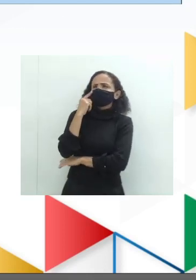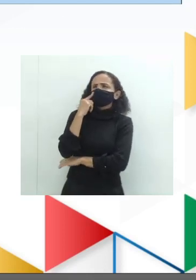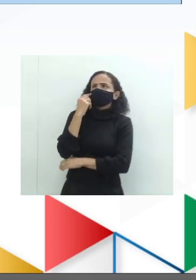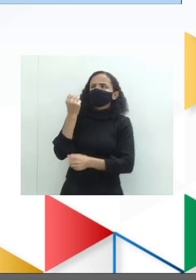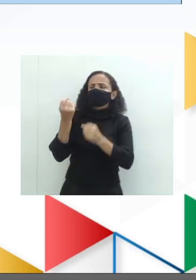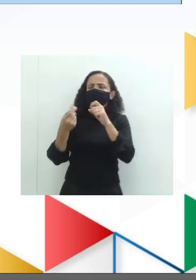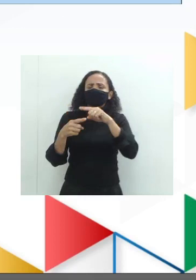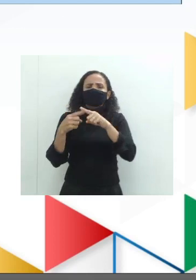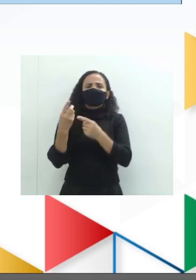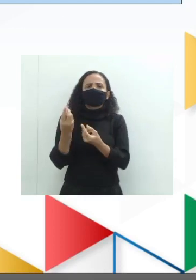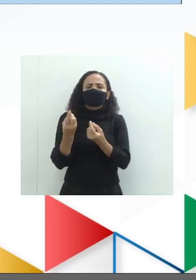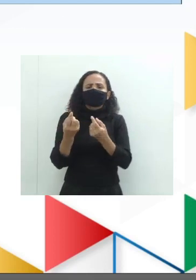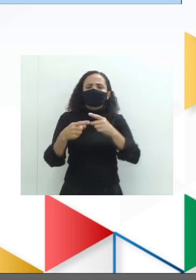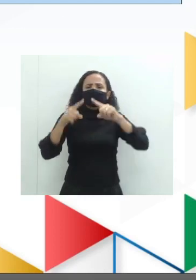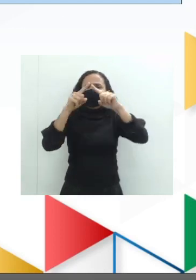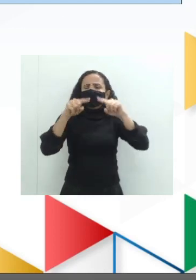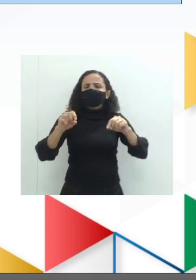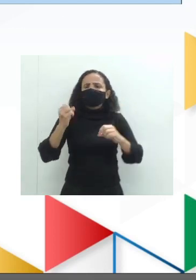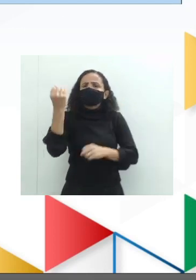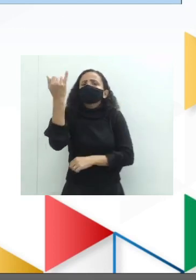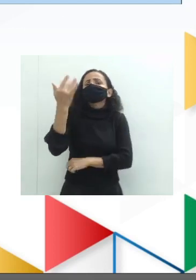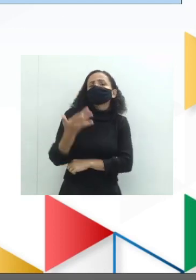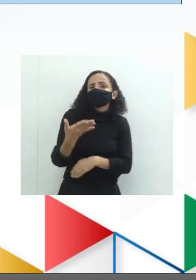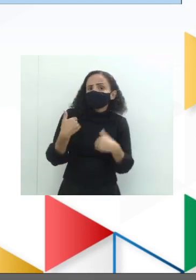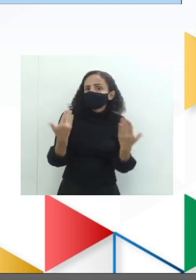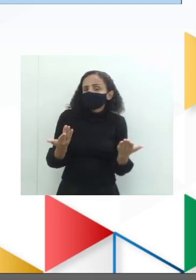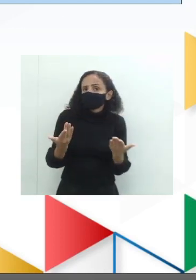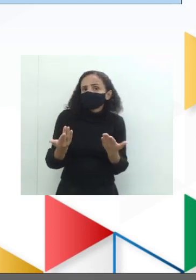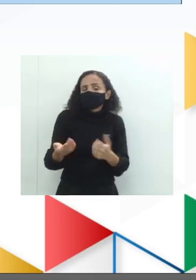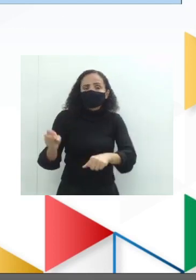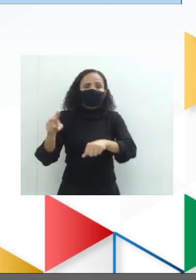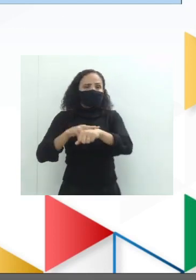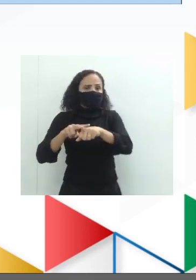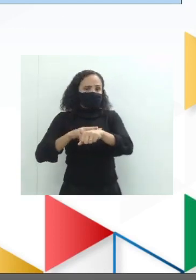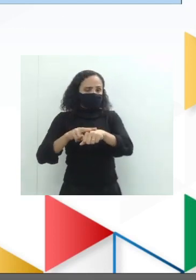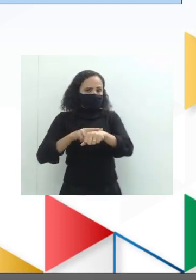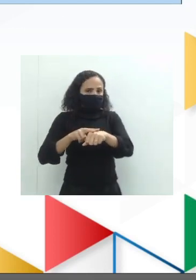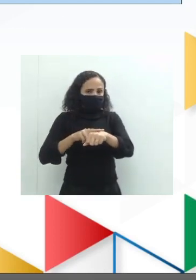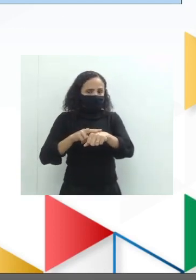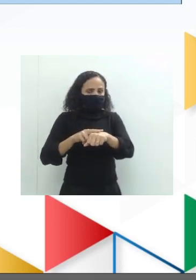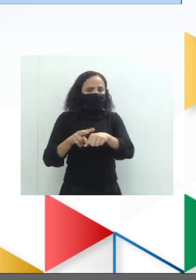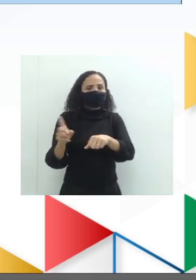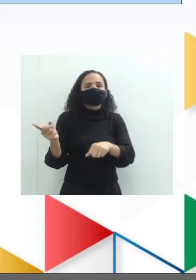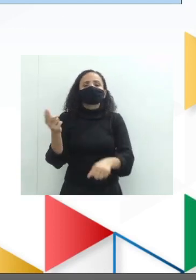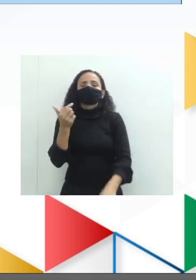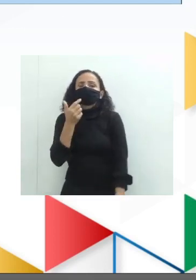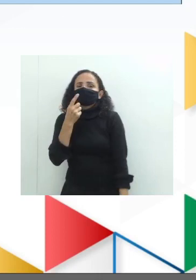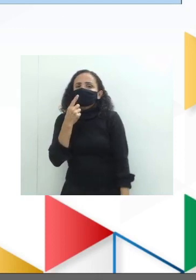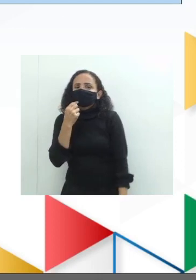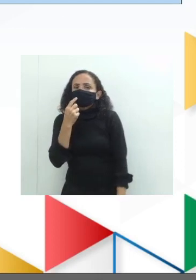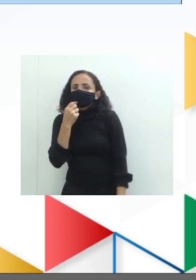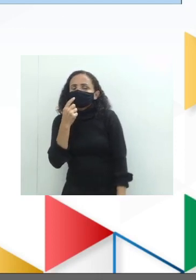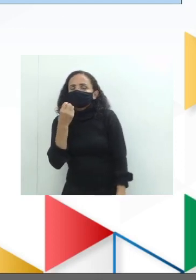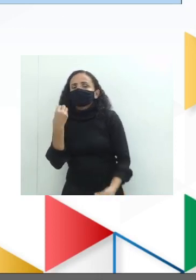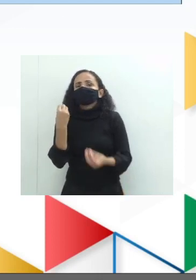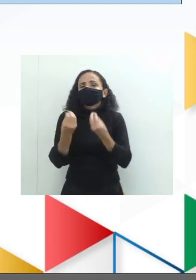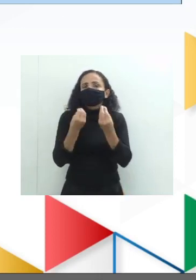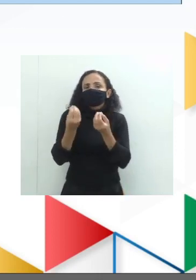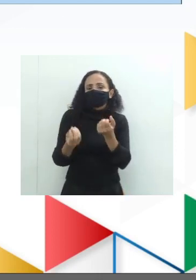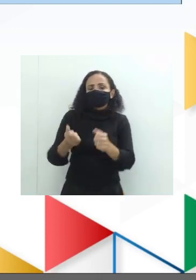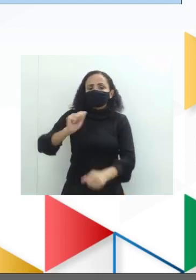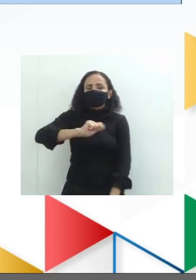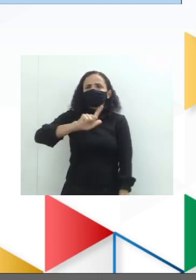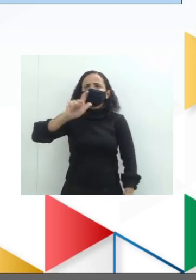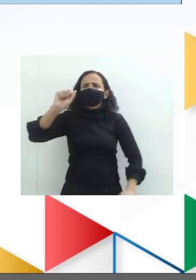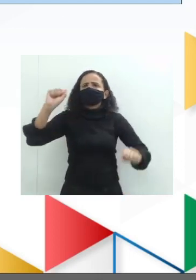Eu tenho um triângulo na parte superior verde, eu tenho um no meio, que é esse aí mais vinho, né? E eu tenho embaixo um azul